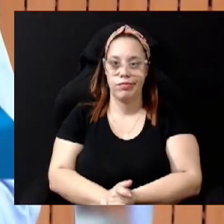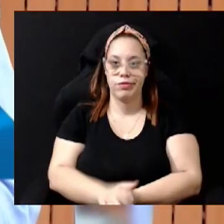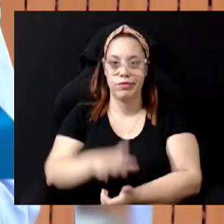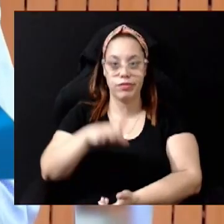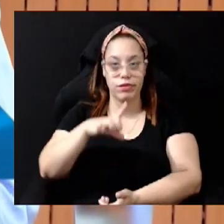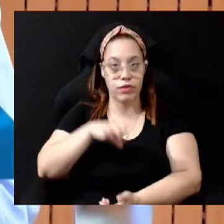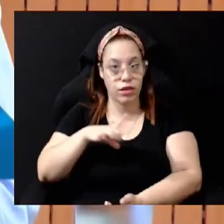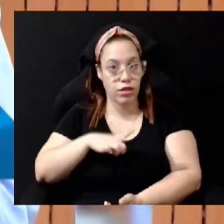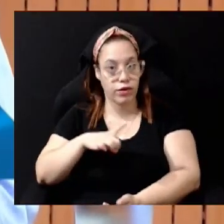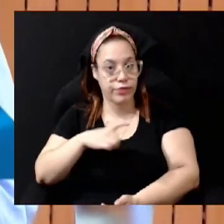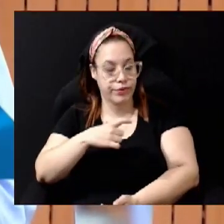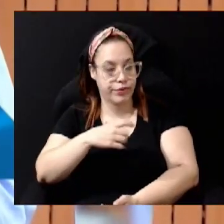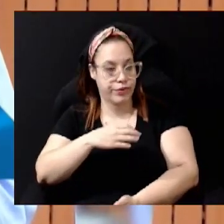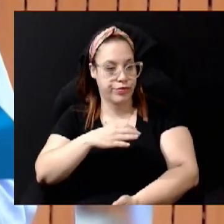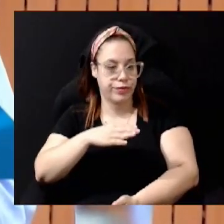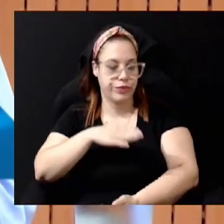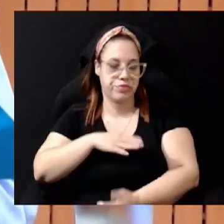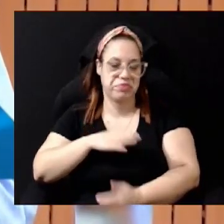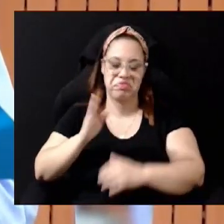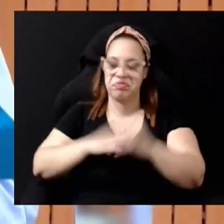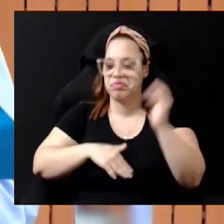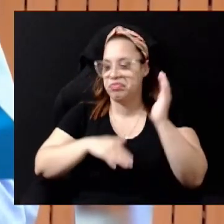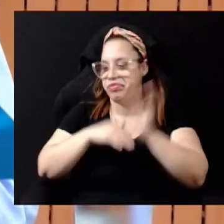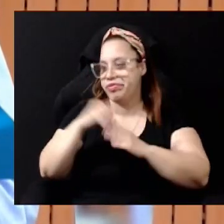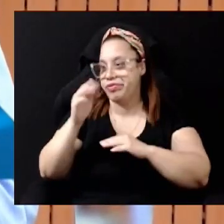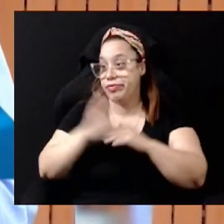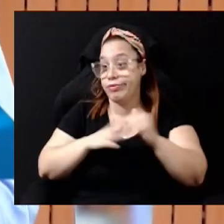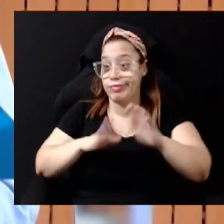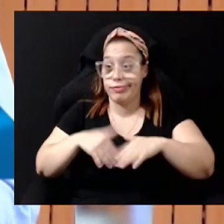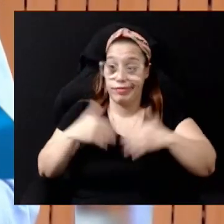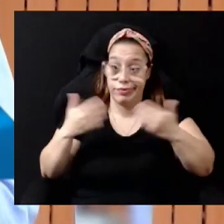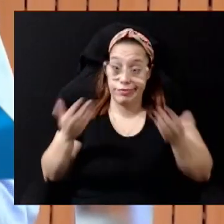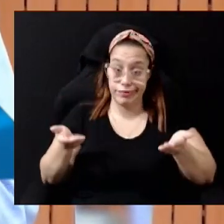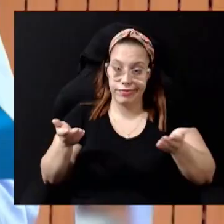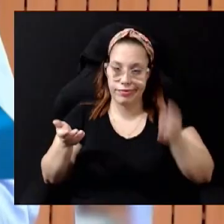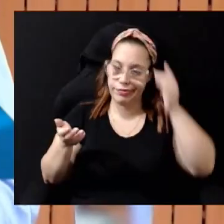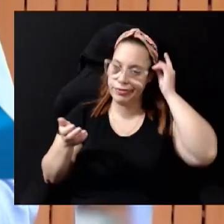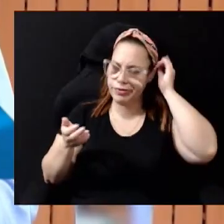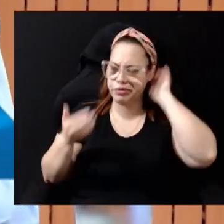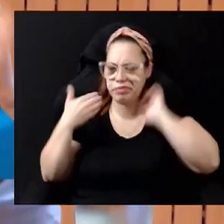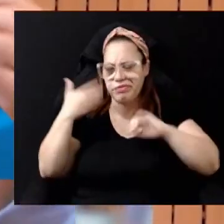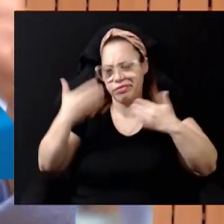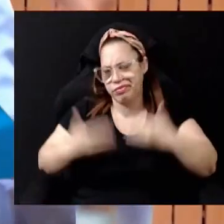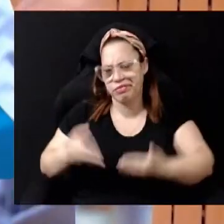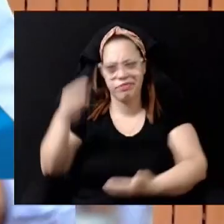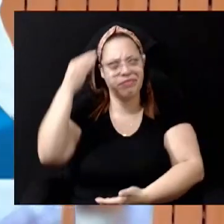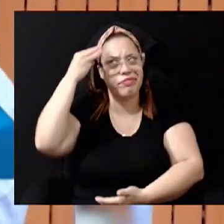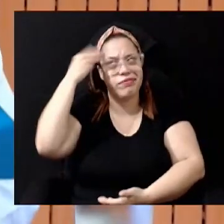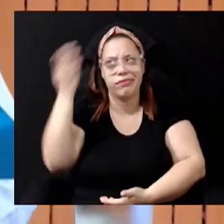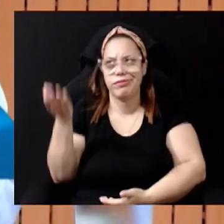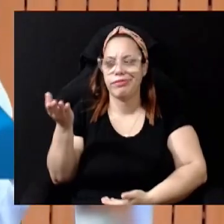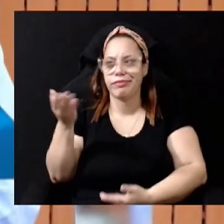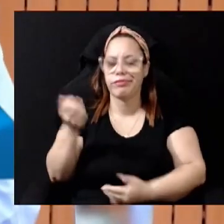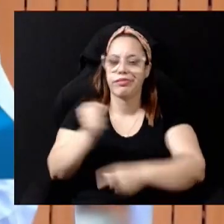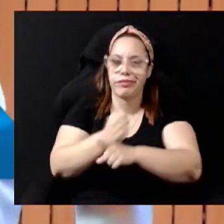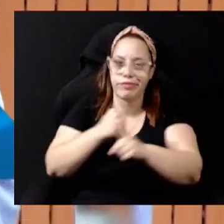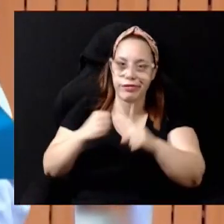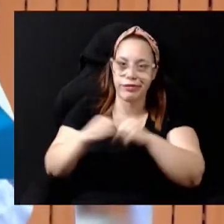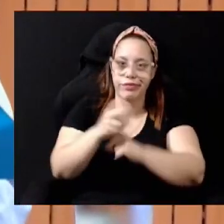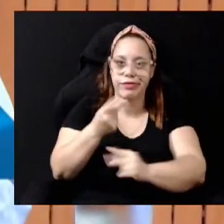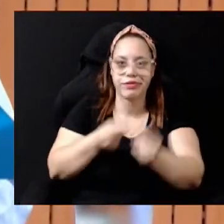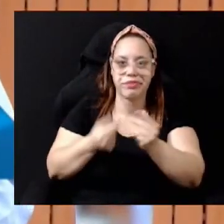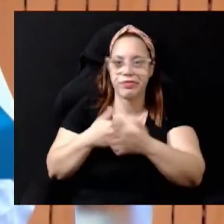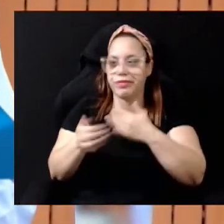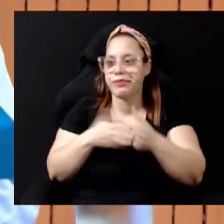cidadãos, independentemente da sua condição física, mental, social, econômica, enfim, mas